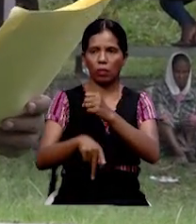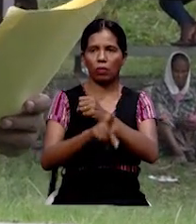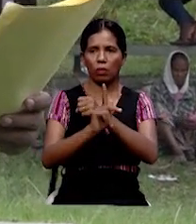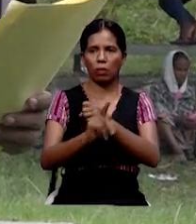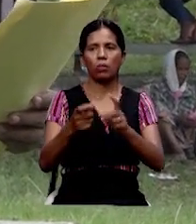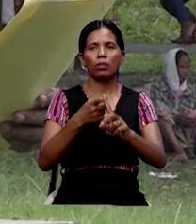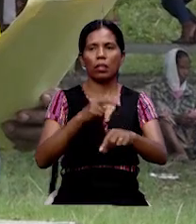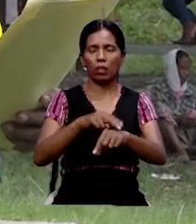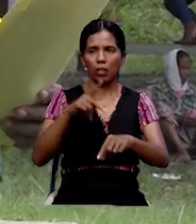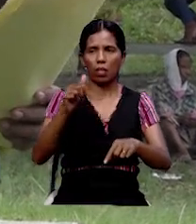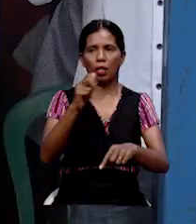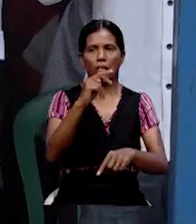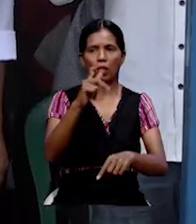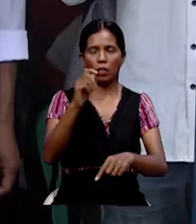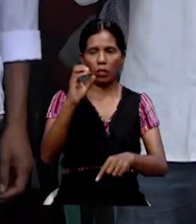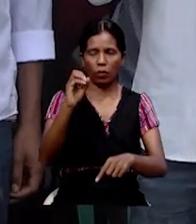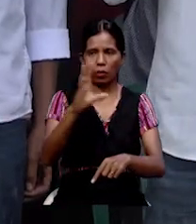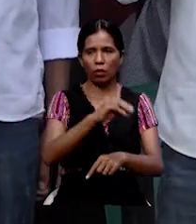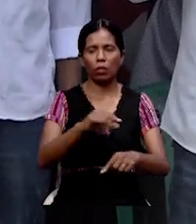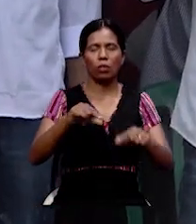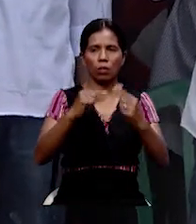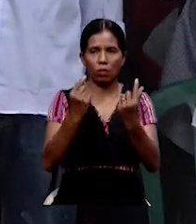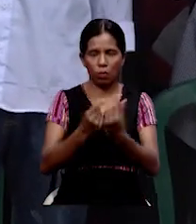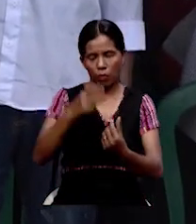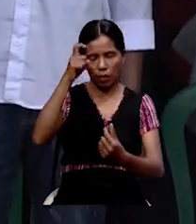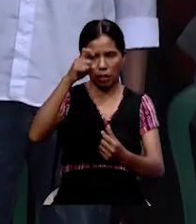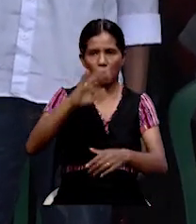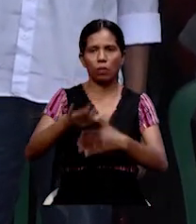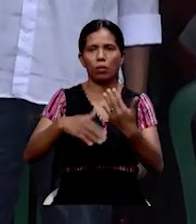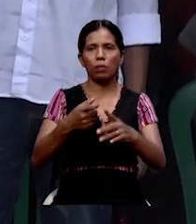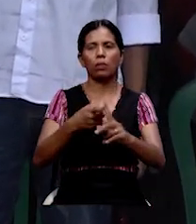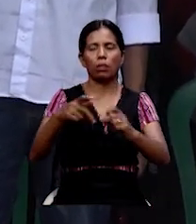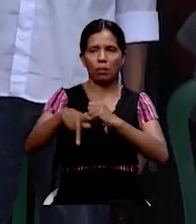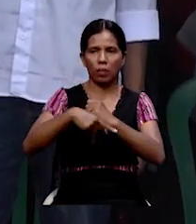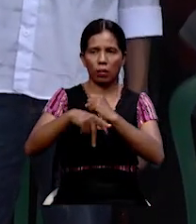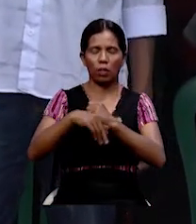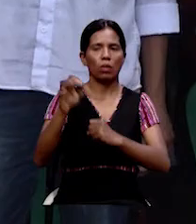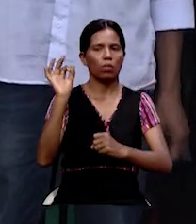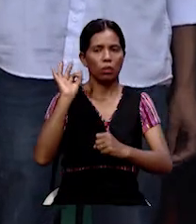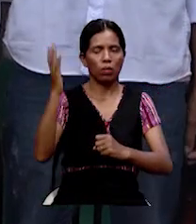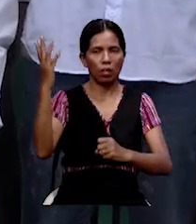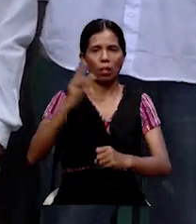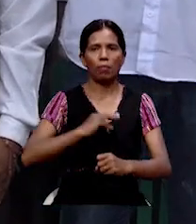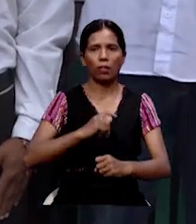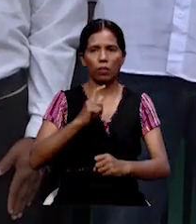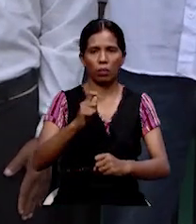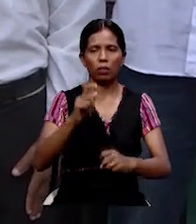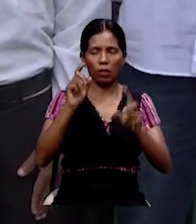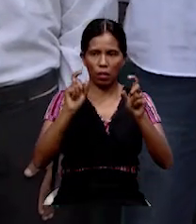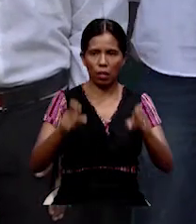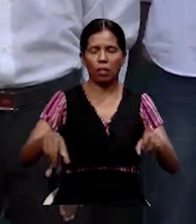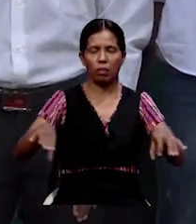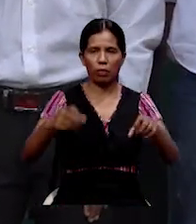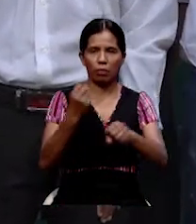Antoni Guterres husu ba kalibur intelektuai sira hotu husi Partido Kunto i Manatutu tenki serbisu makas hode